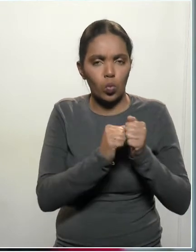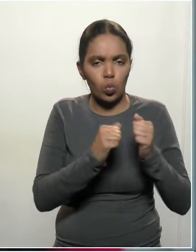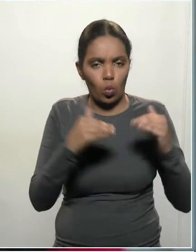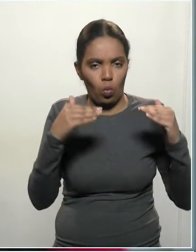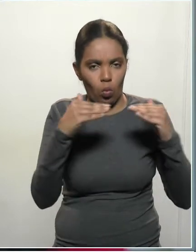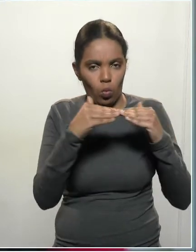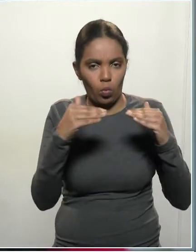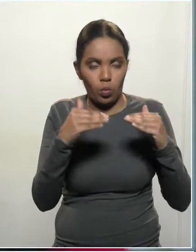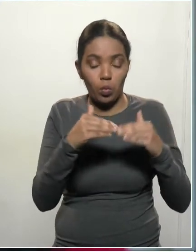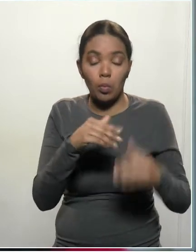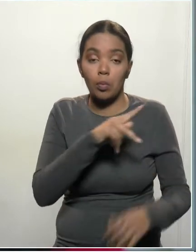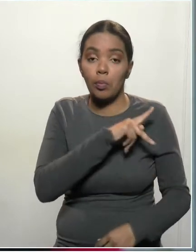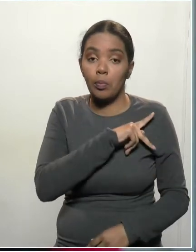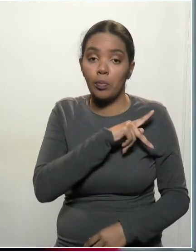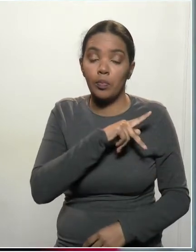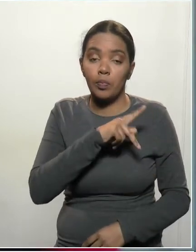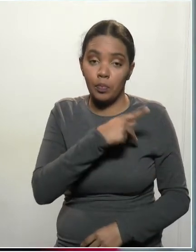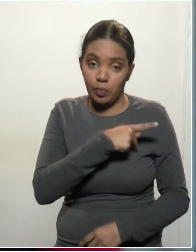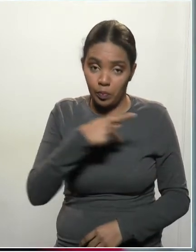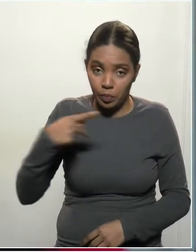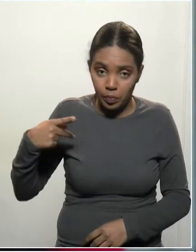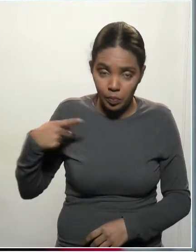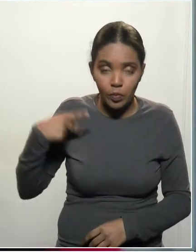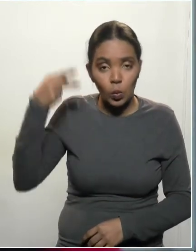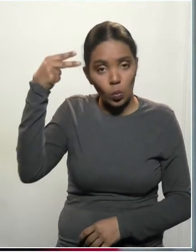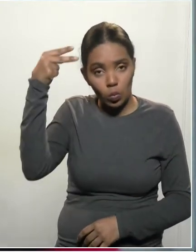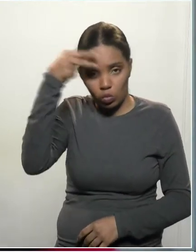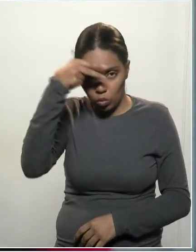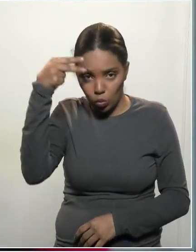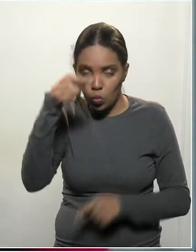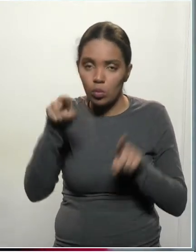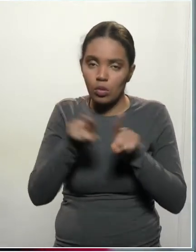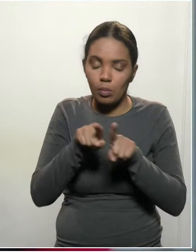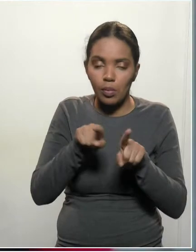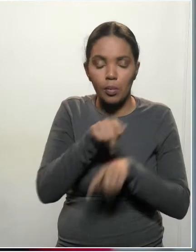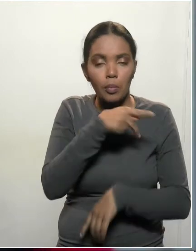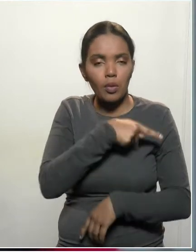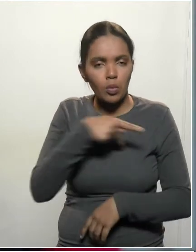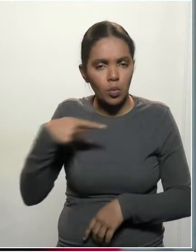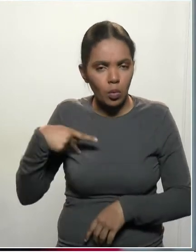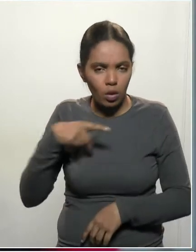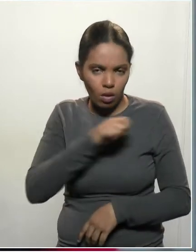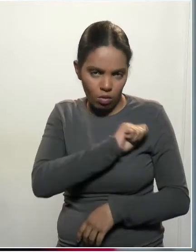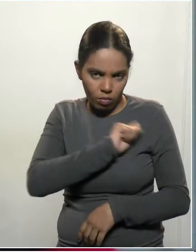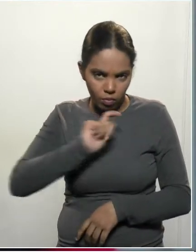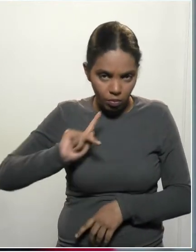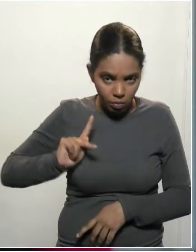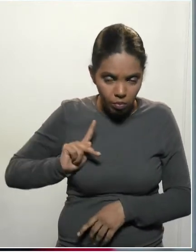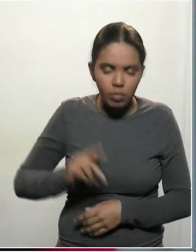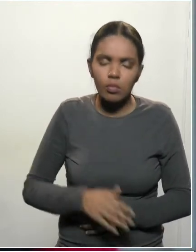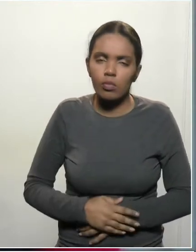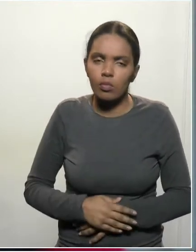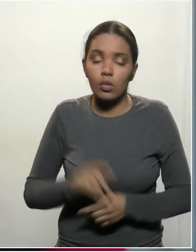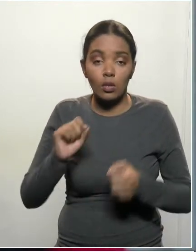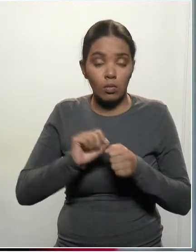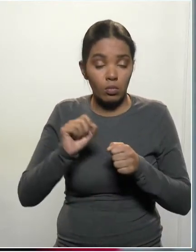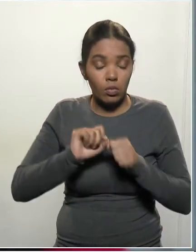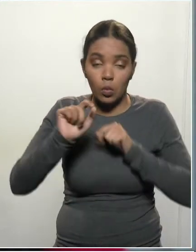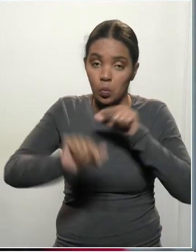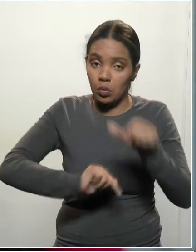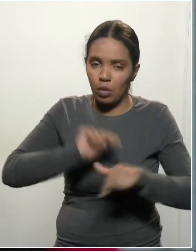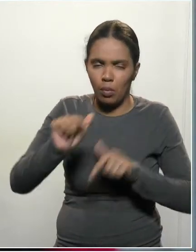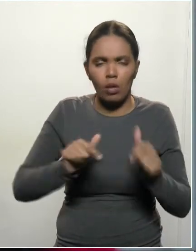ao pastor Gilson, ao pastor Amaro, pelo trabalho bonito que eles